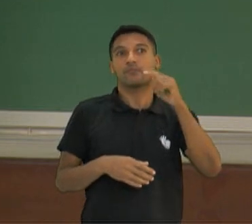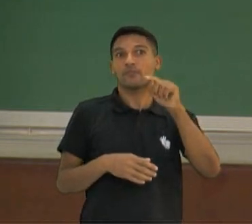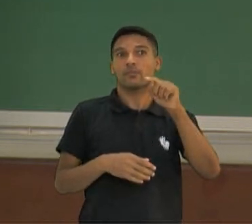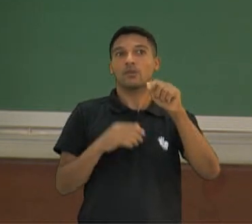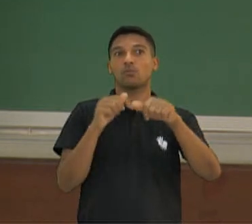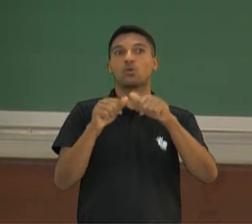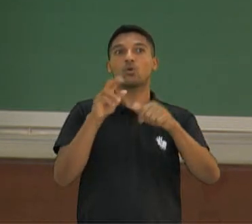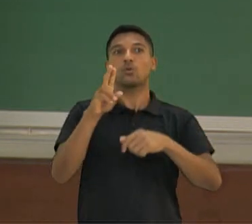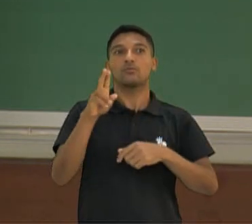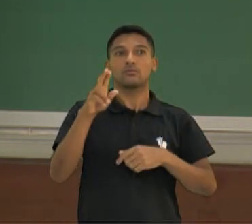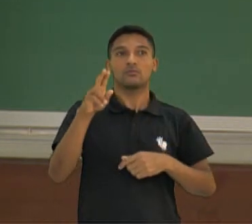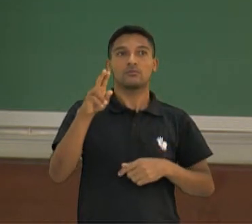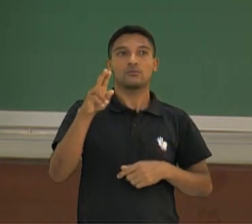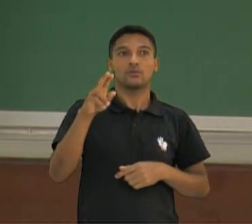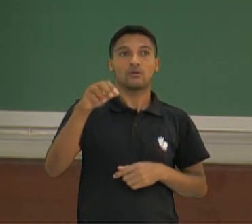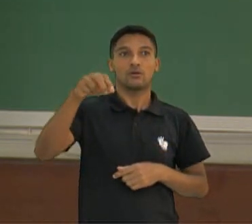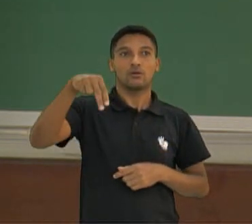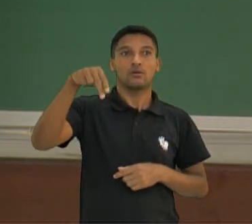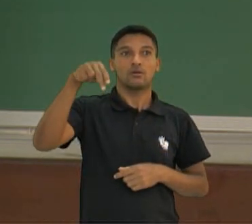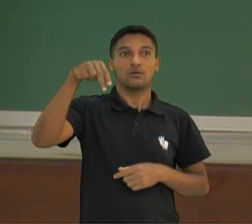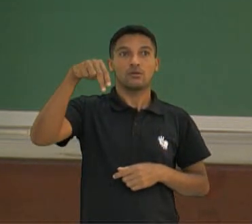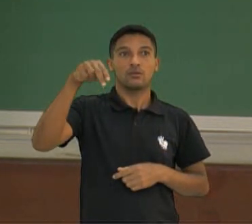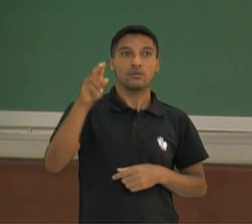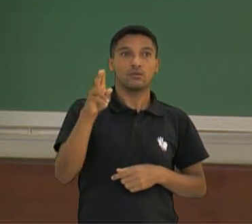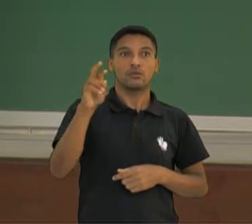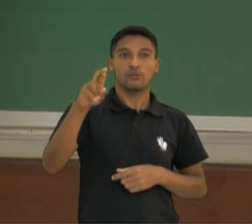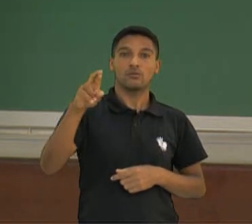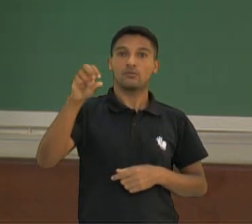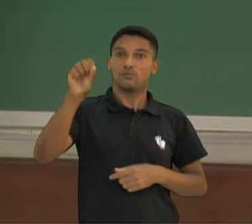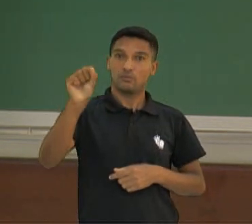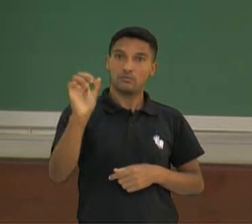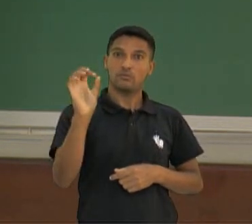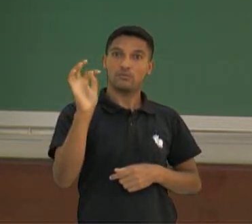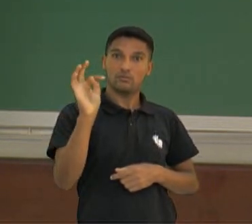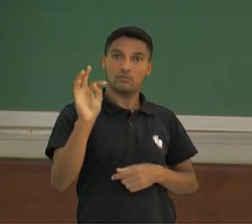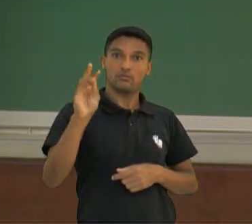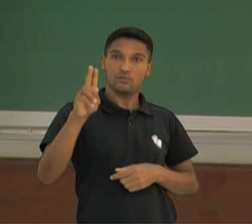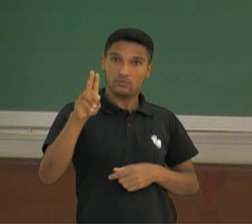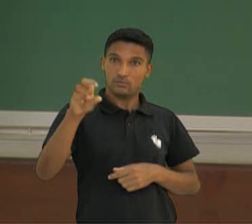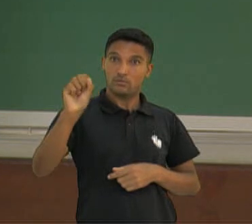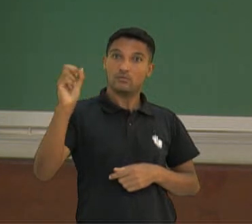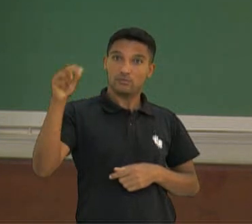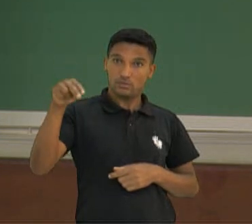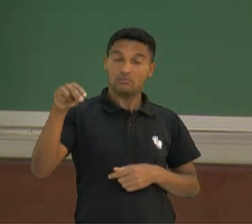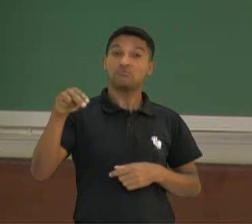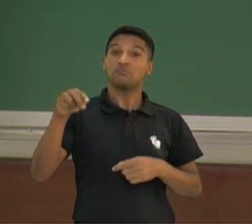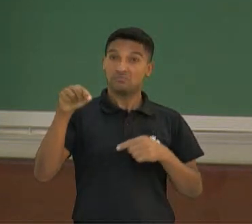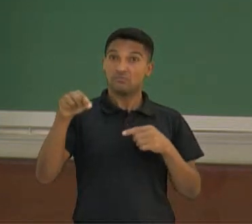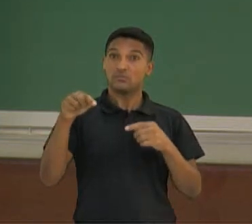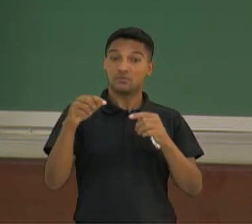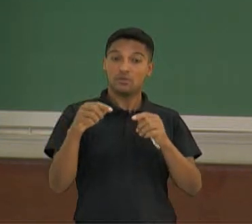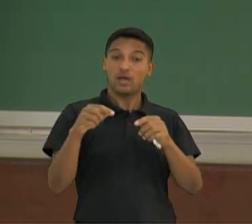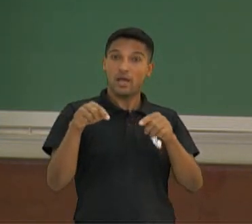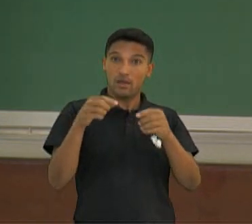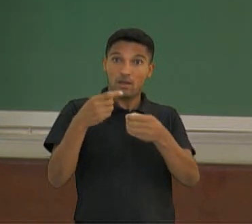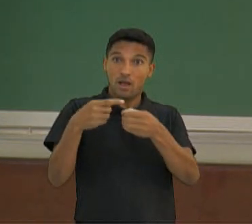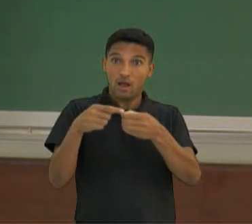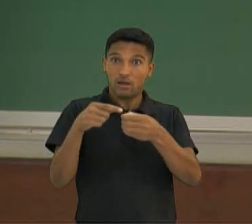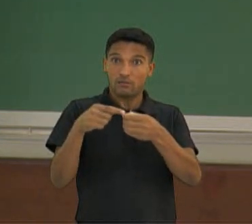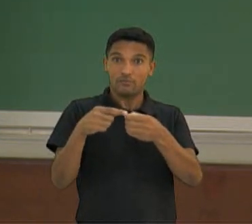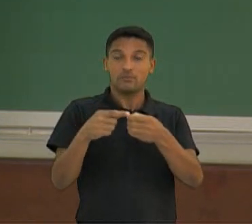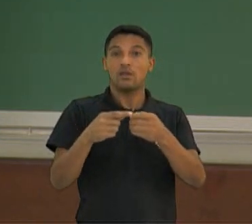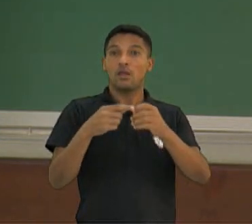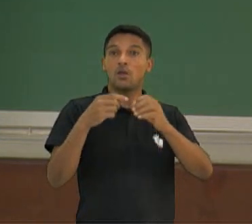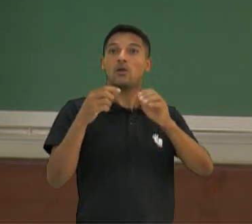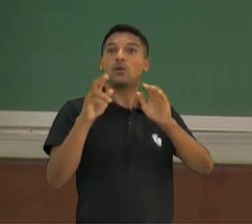para Nur-Sultan. Isso aconteceu este ano, devido à renúncia de um de um antigo líder lá